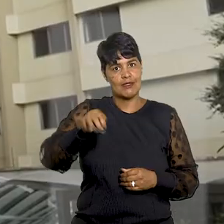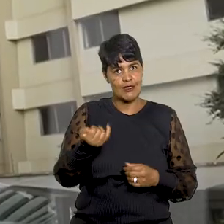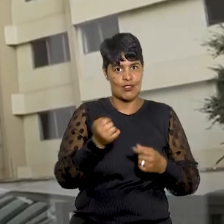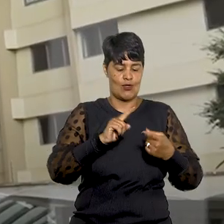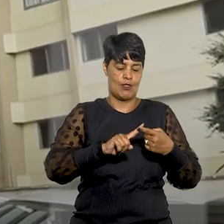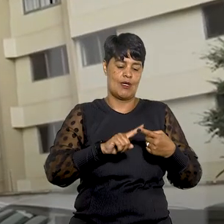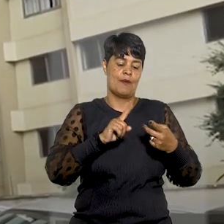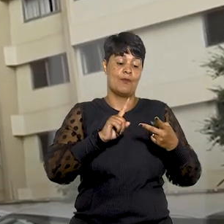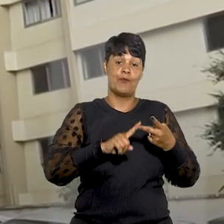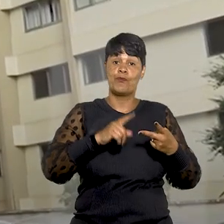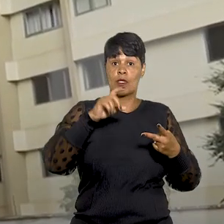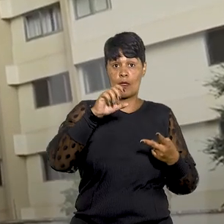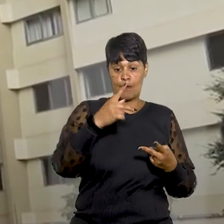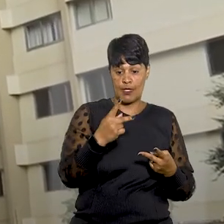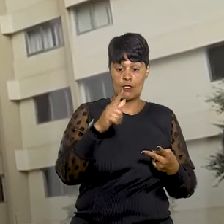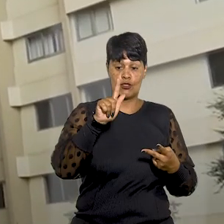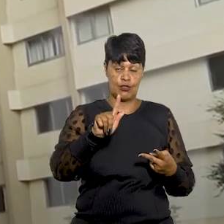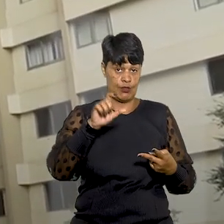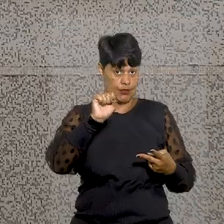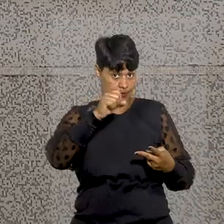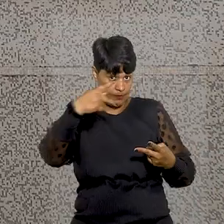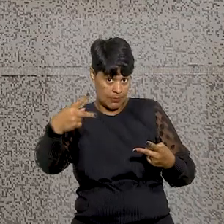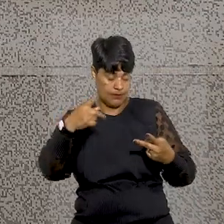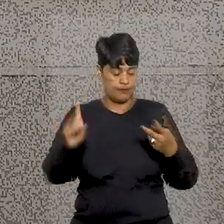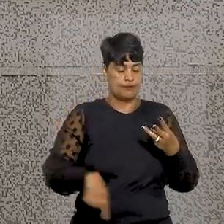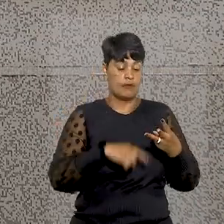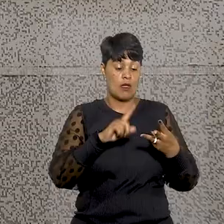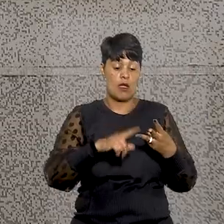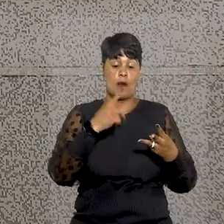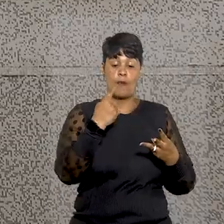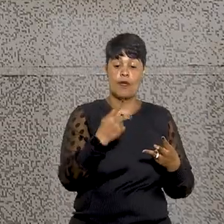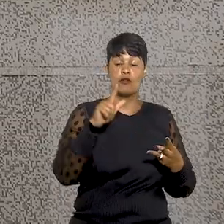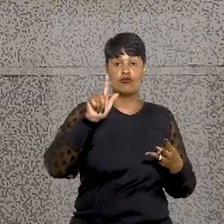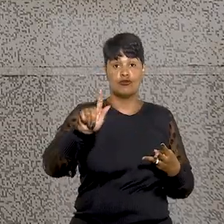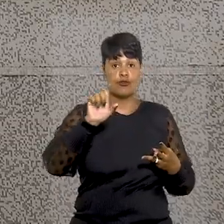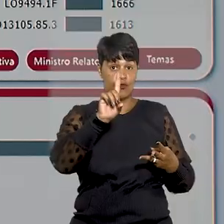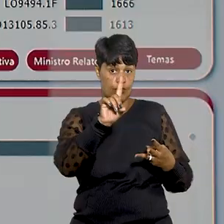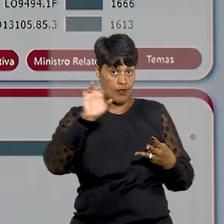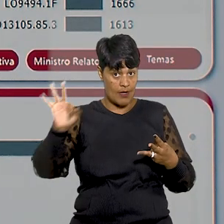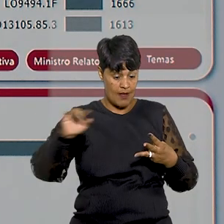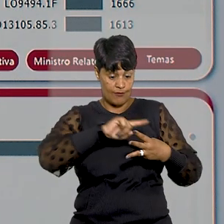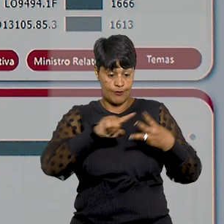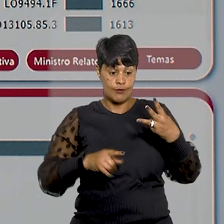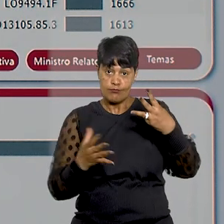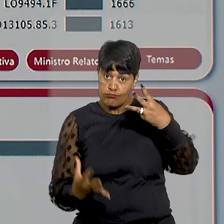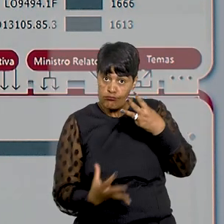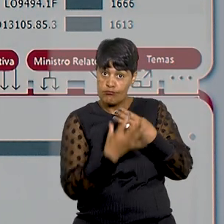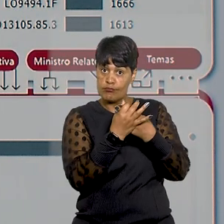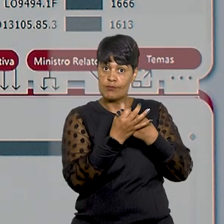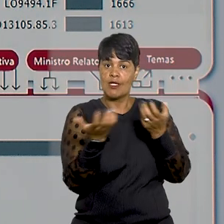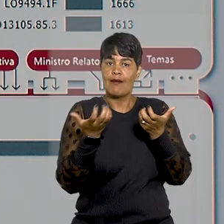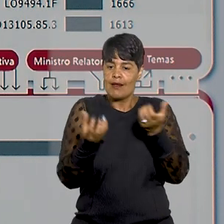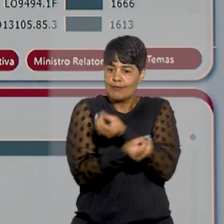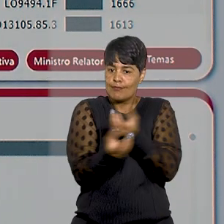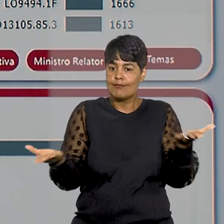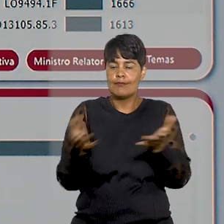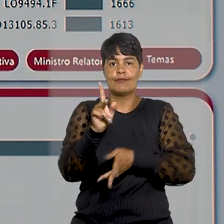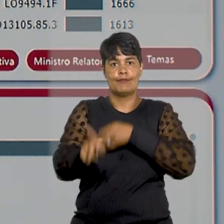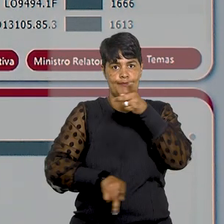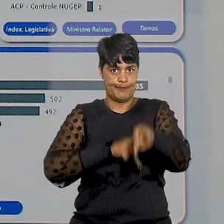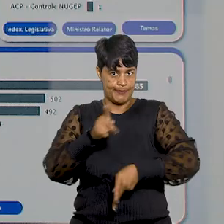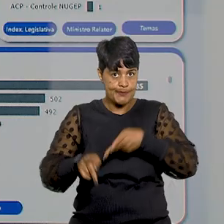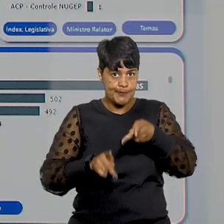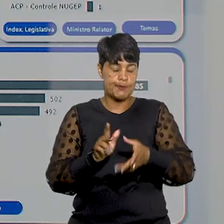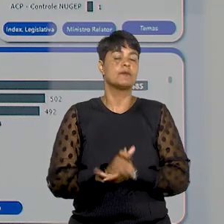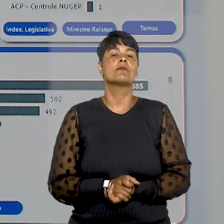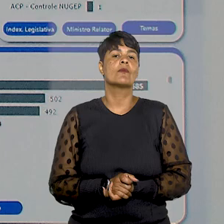A Procuradoria Geral do Estado de São Paulo e a procuradoria do Distrito Federal proporciona para o jurisdicionado e a população